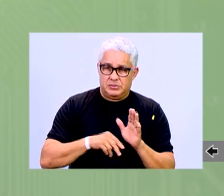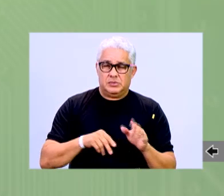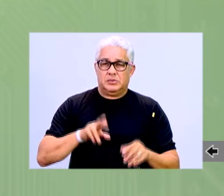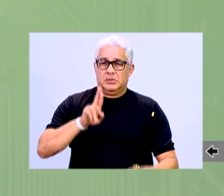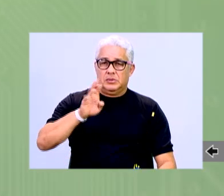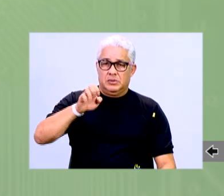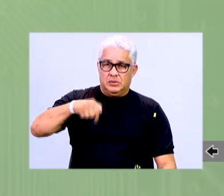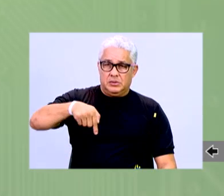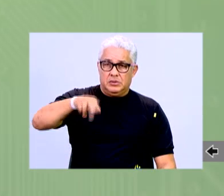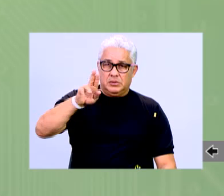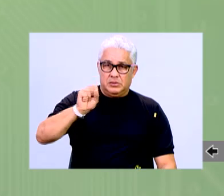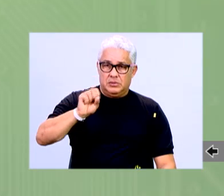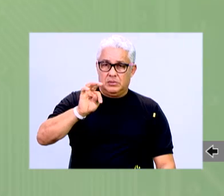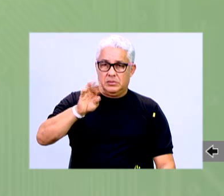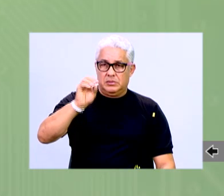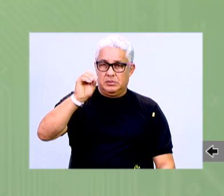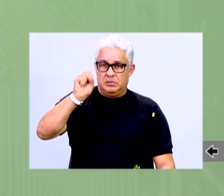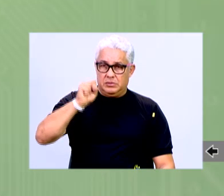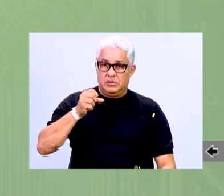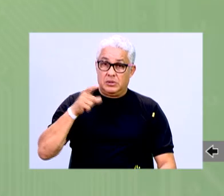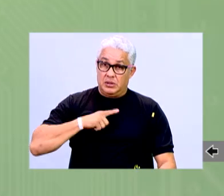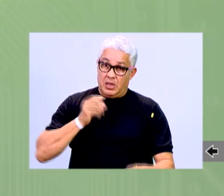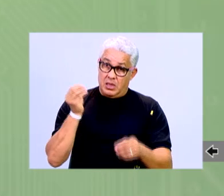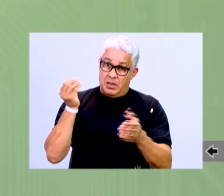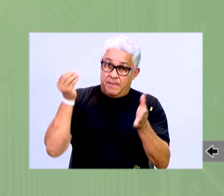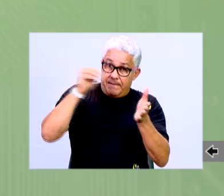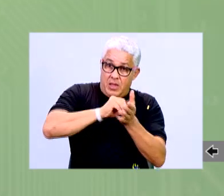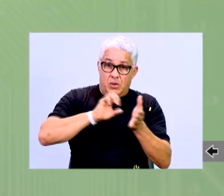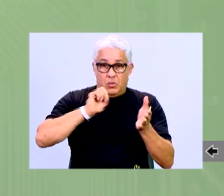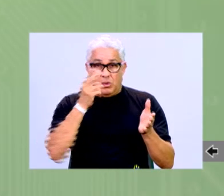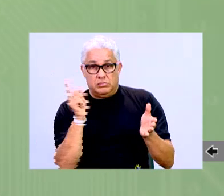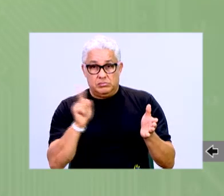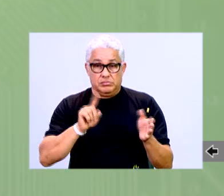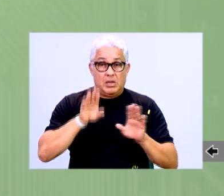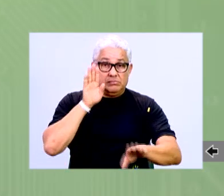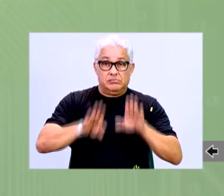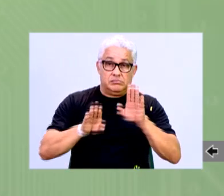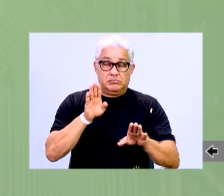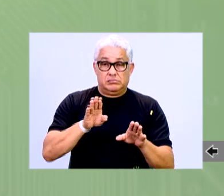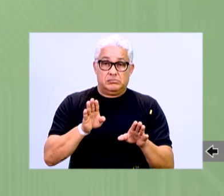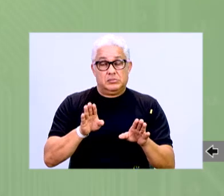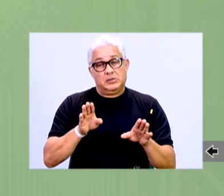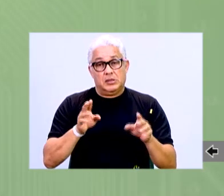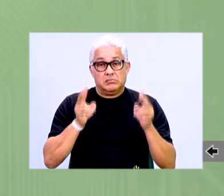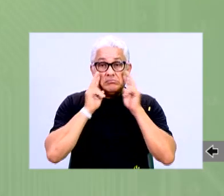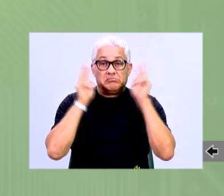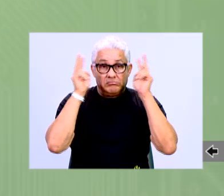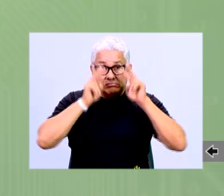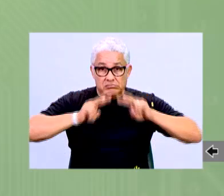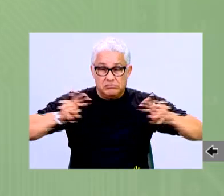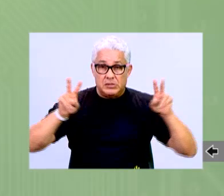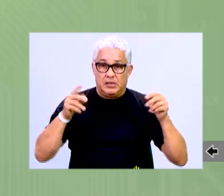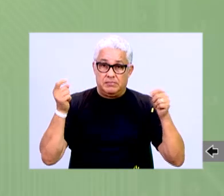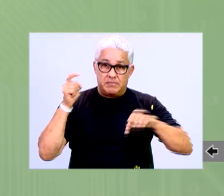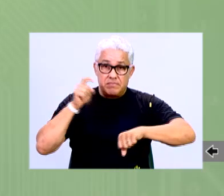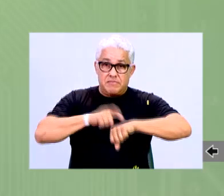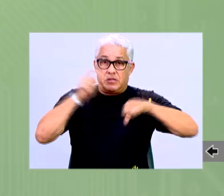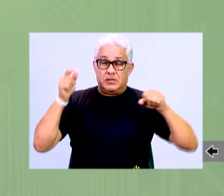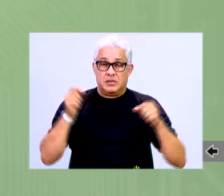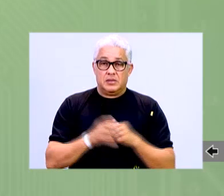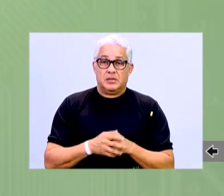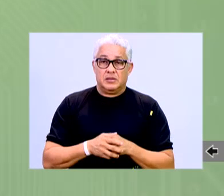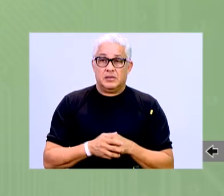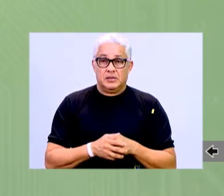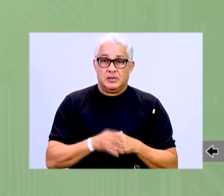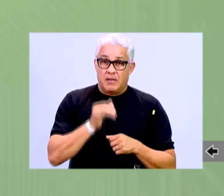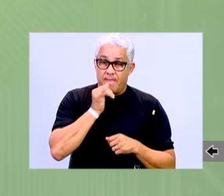requisitos, que são aplicáveis ou não, dependendo da visão necessária naquele instante. Então, esta é